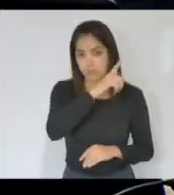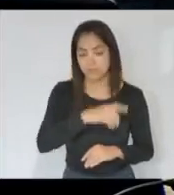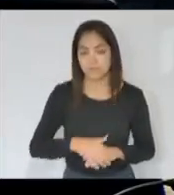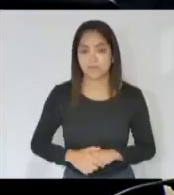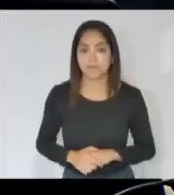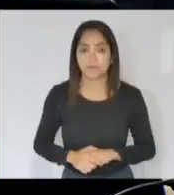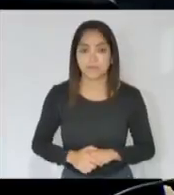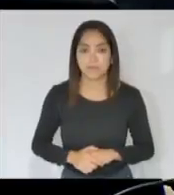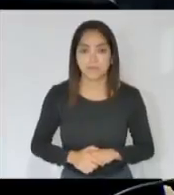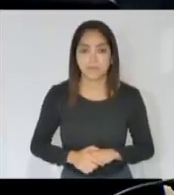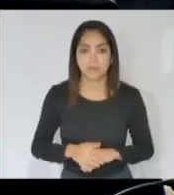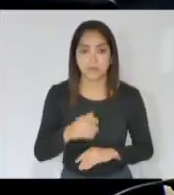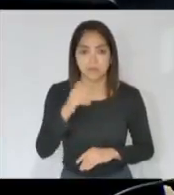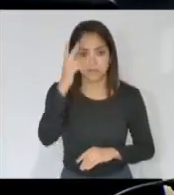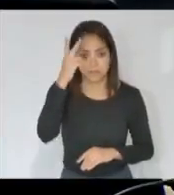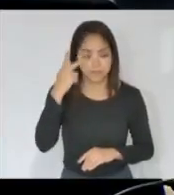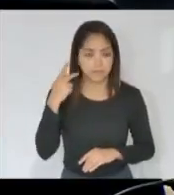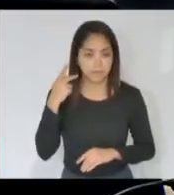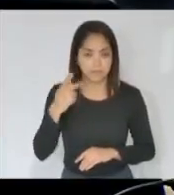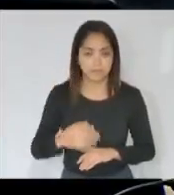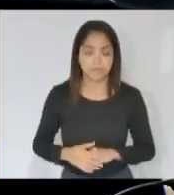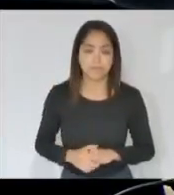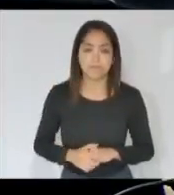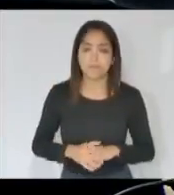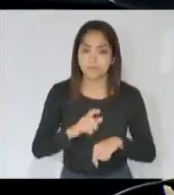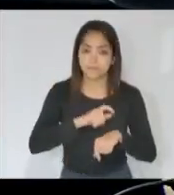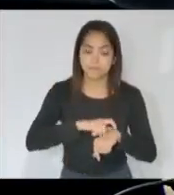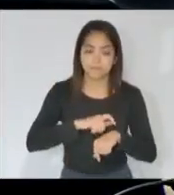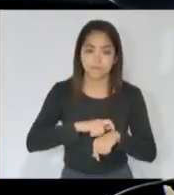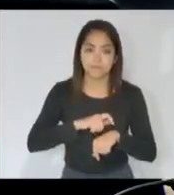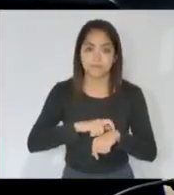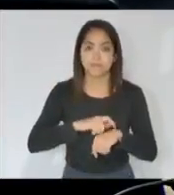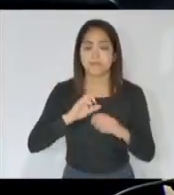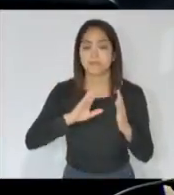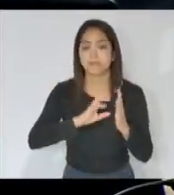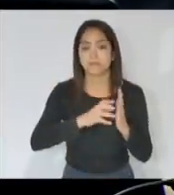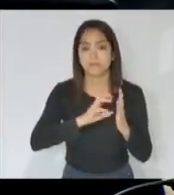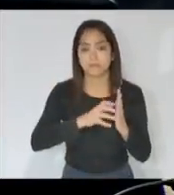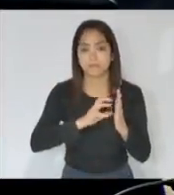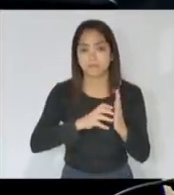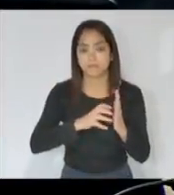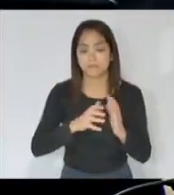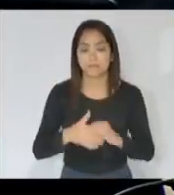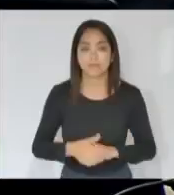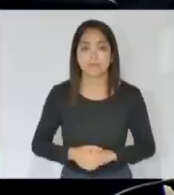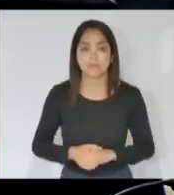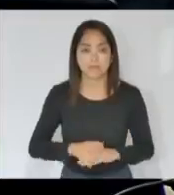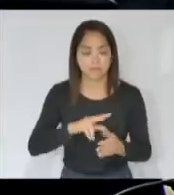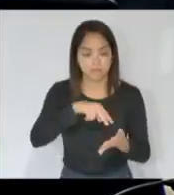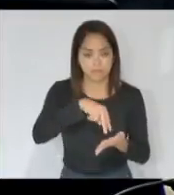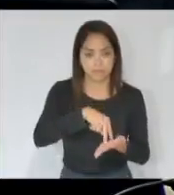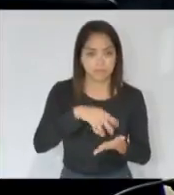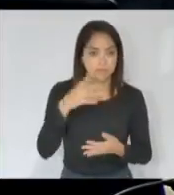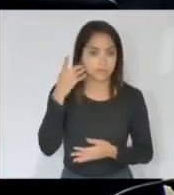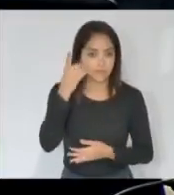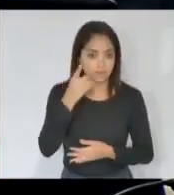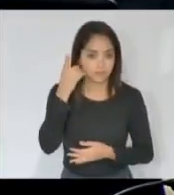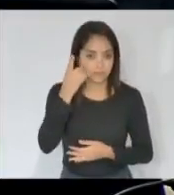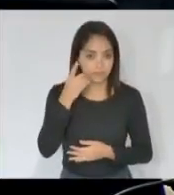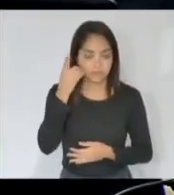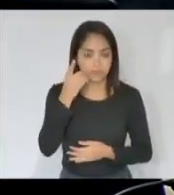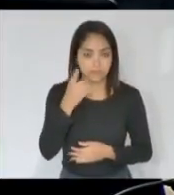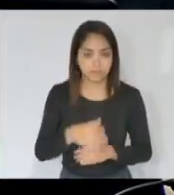senhora deputada Paulinha. Grande expediente. Neste horário destinado aos partidos políticos, ocuparam a tribuna os